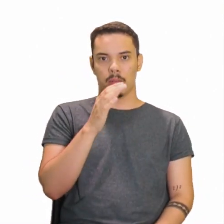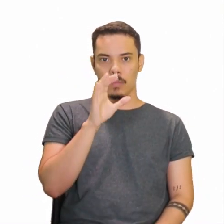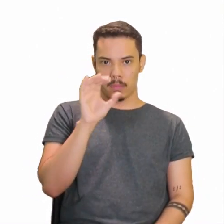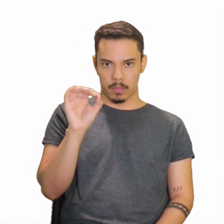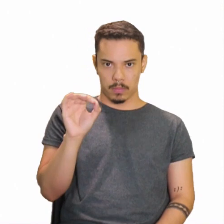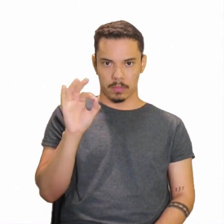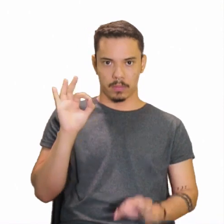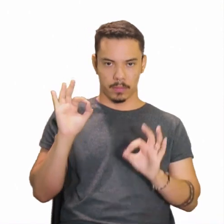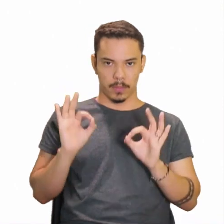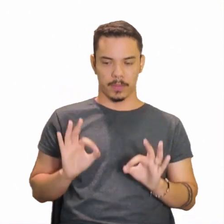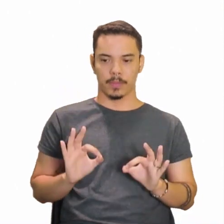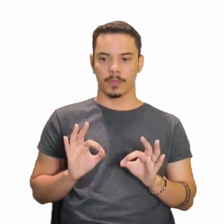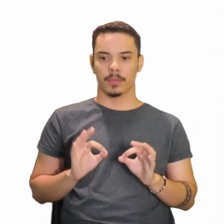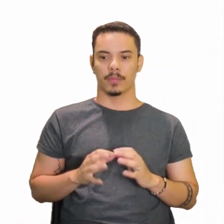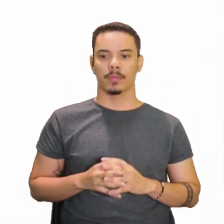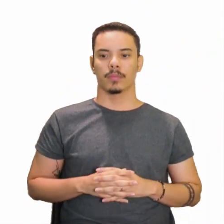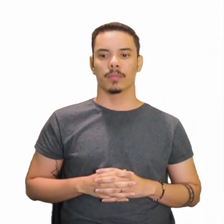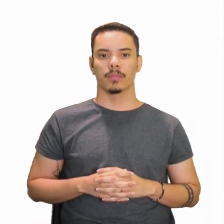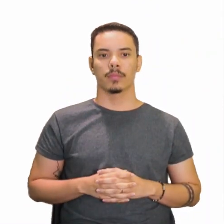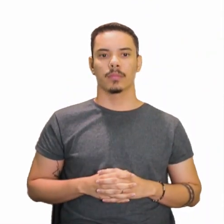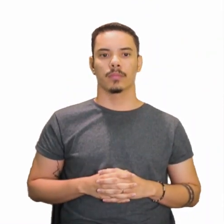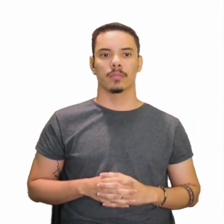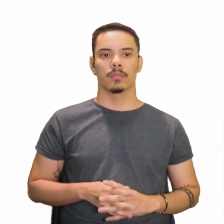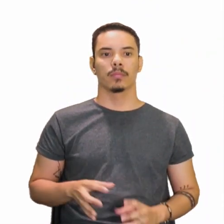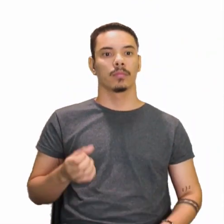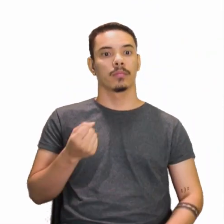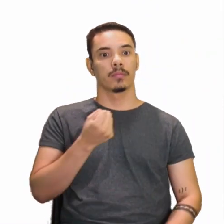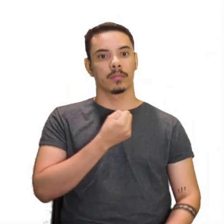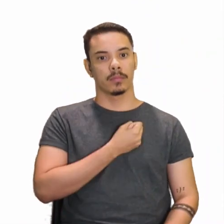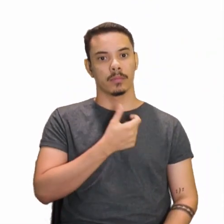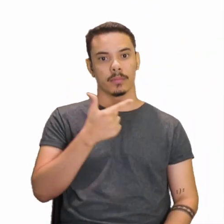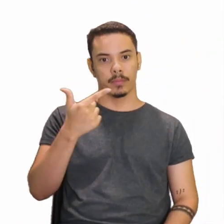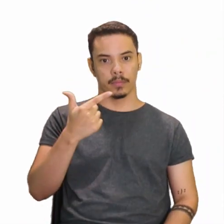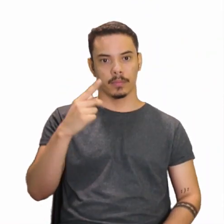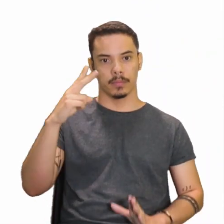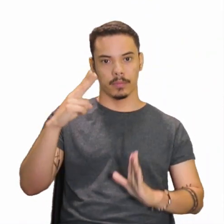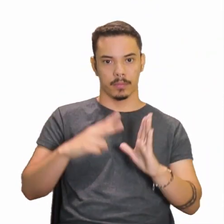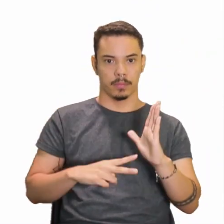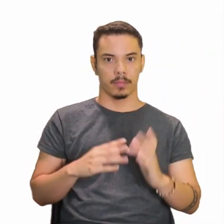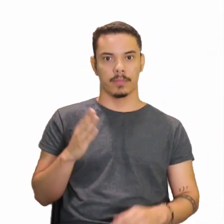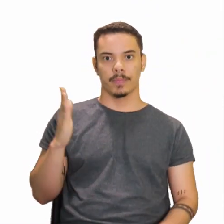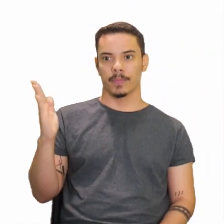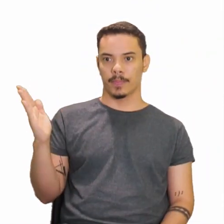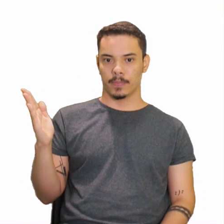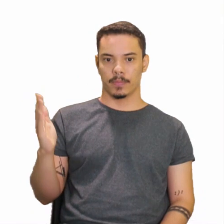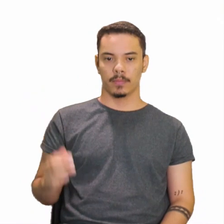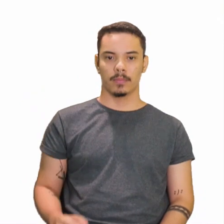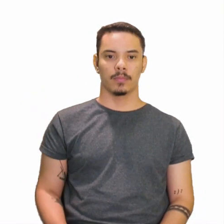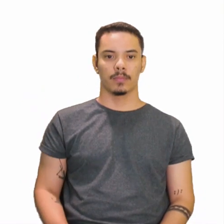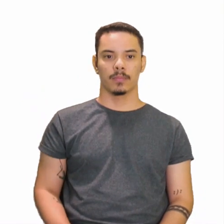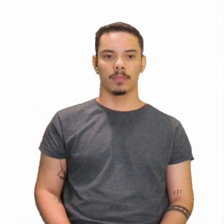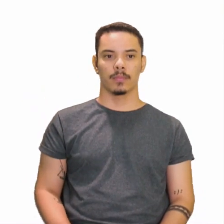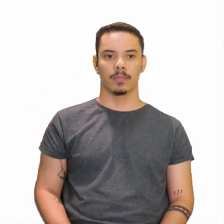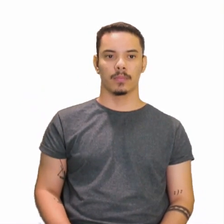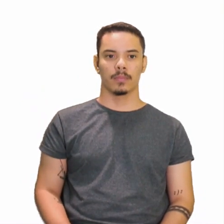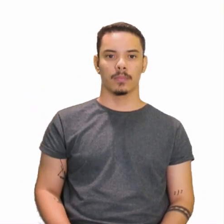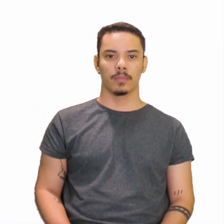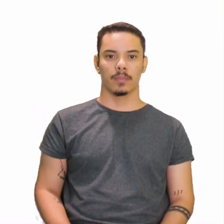rio. Tá ok? Bom, questão 2. Leia a tirinha de Mafalda. Essa